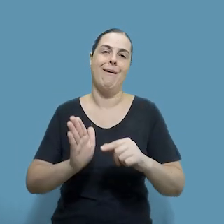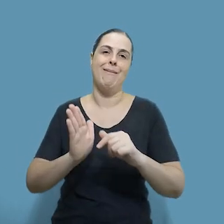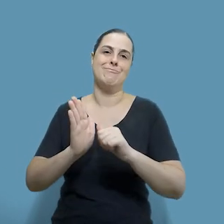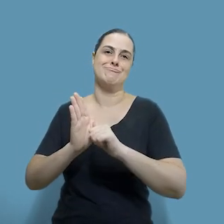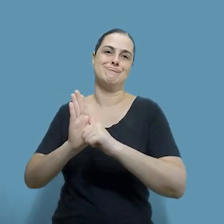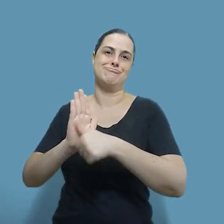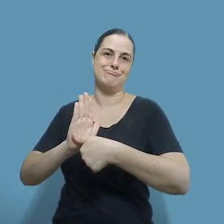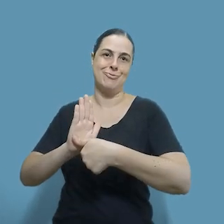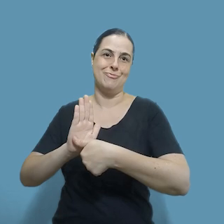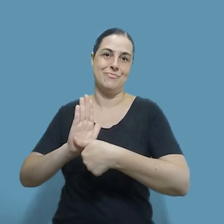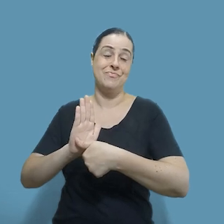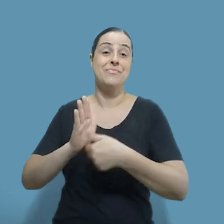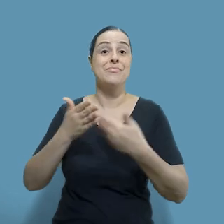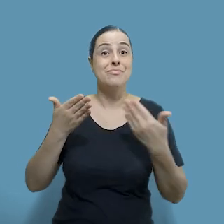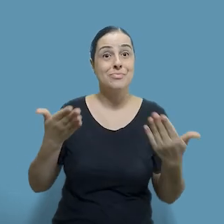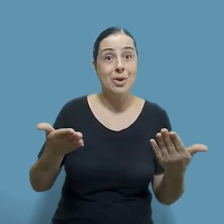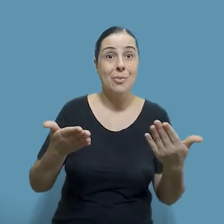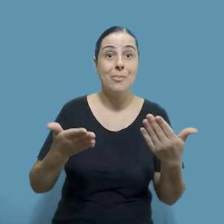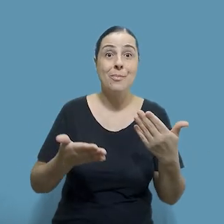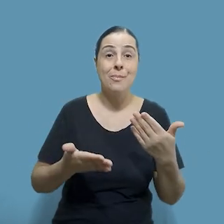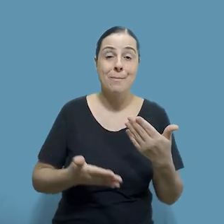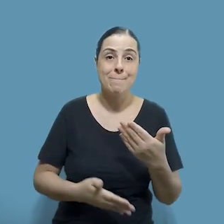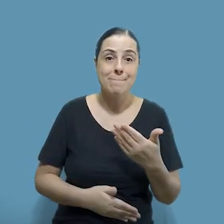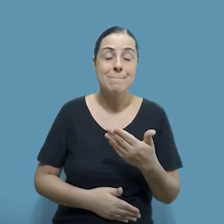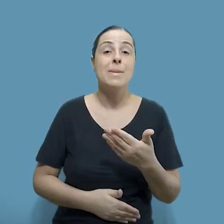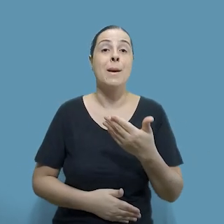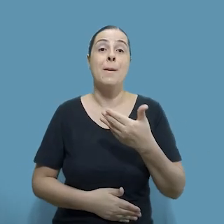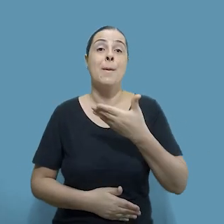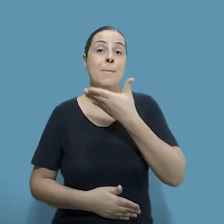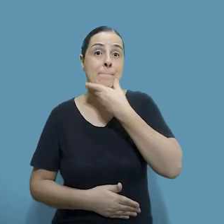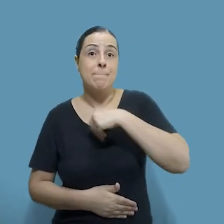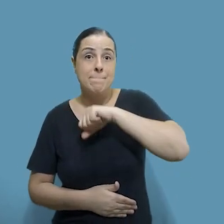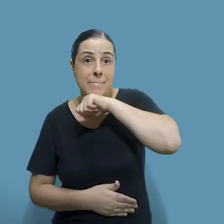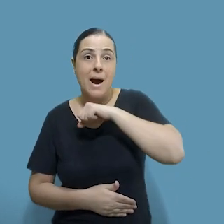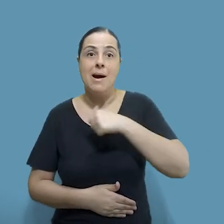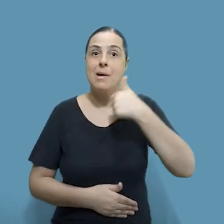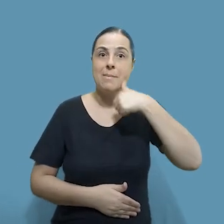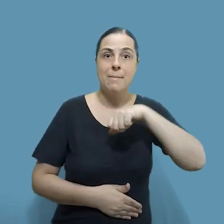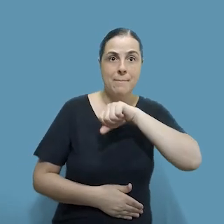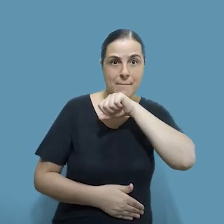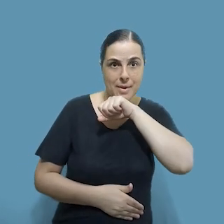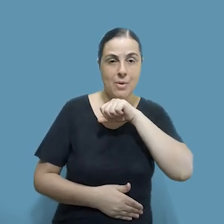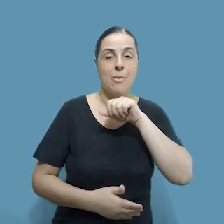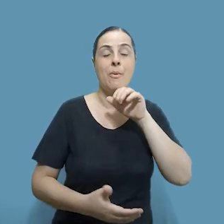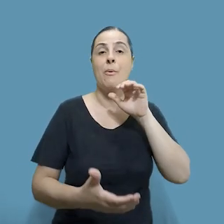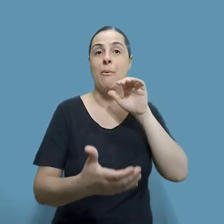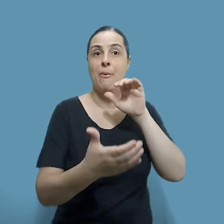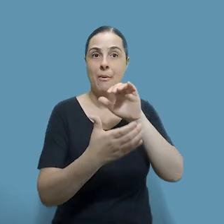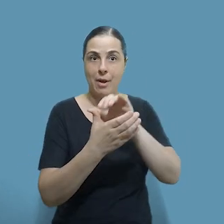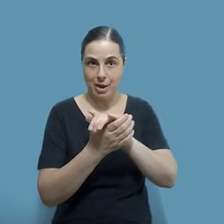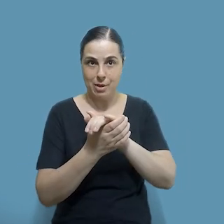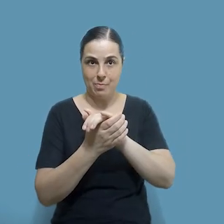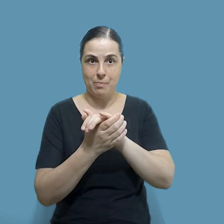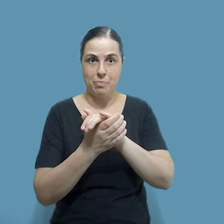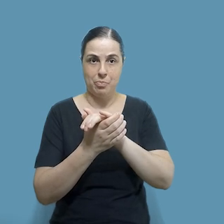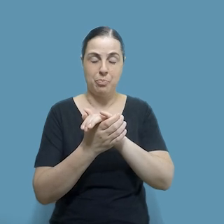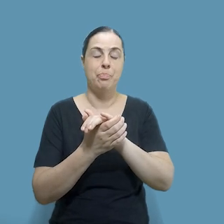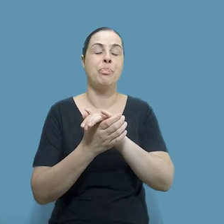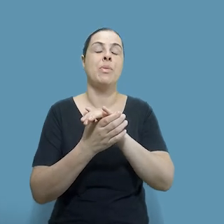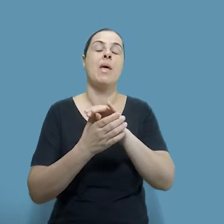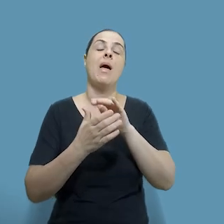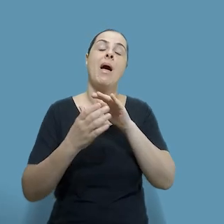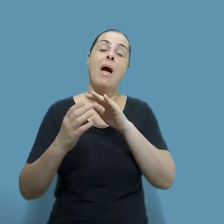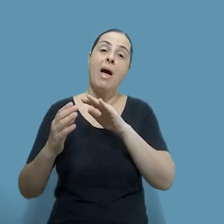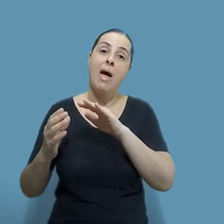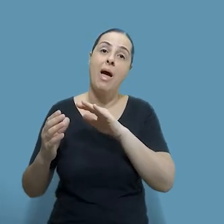meus pais tinham se casado recentemente, eu era pequena, uma irmã, e a gente foi morar lá com os meus avós. Então,